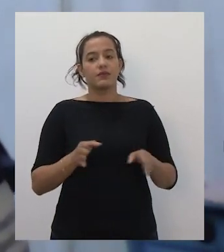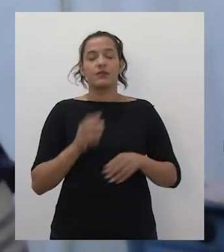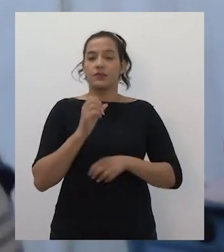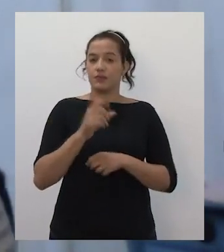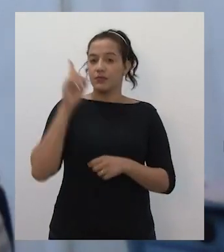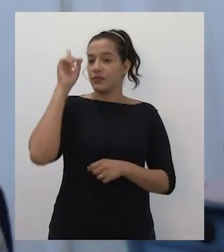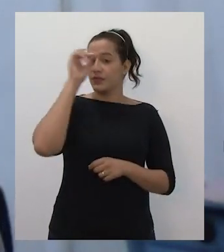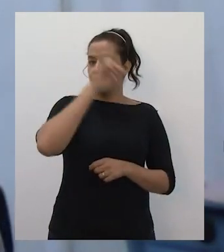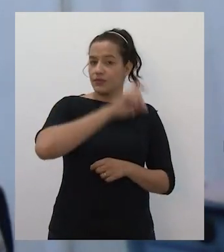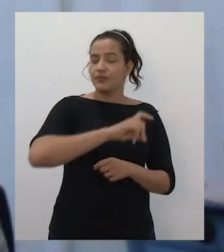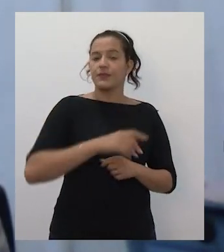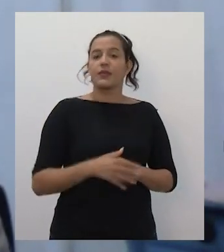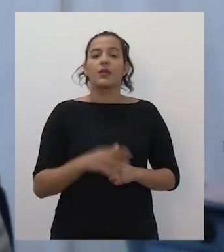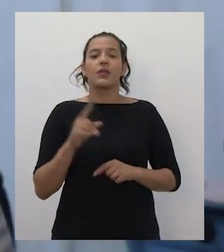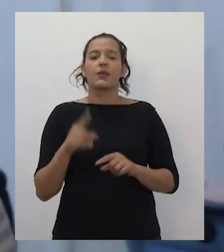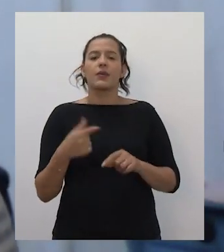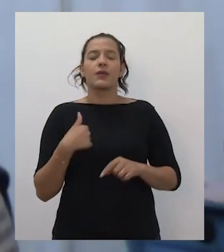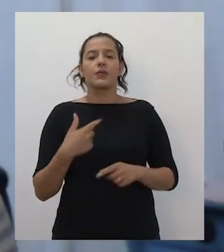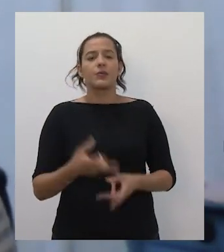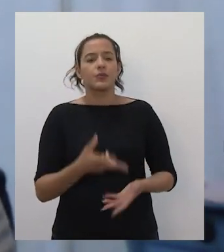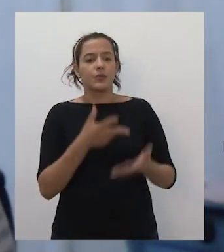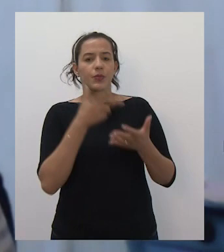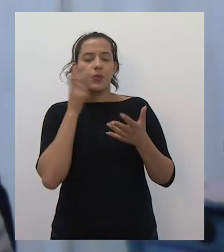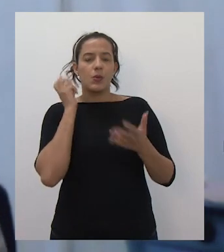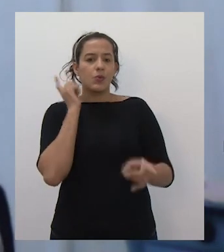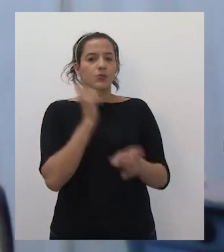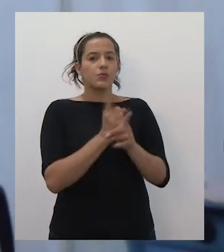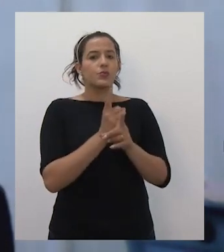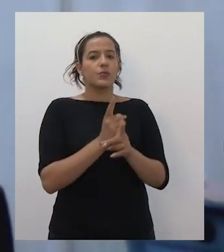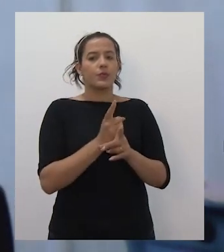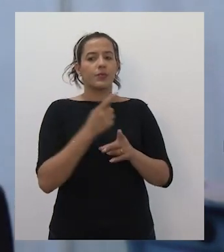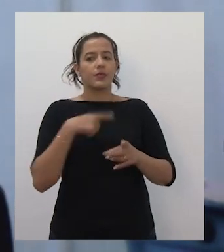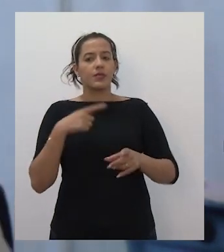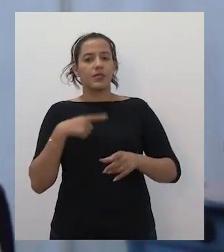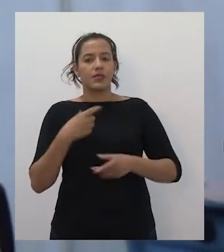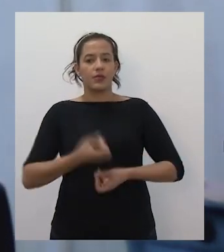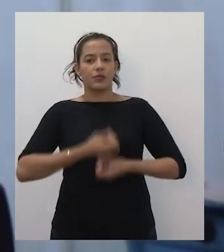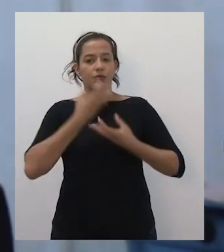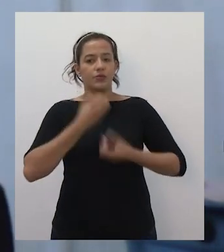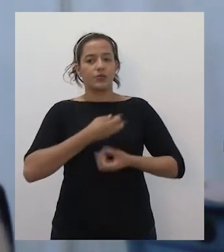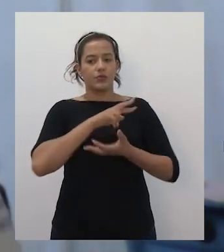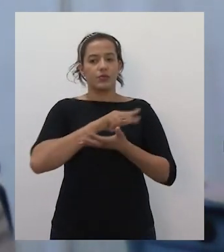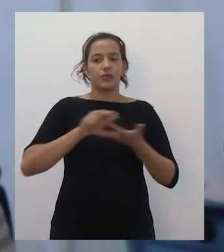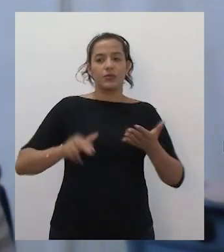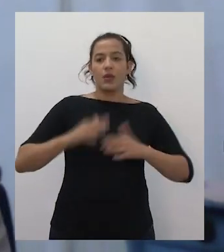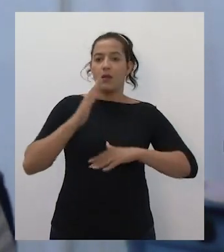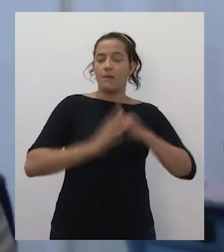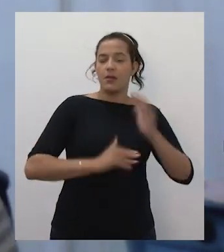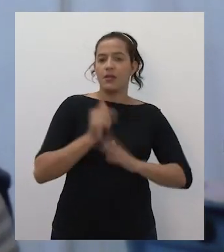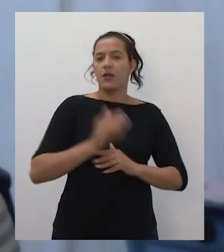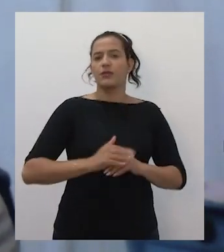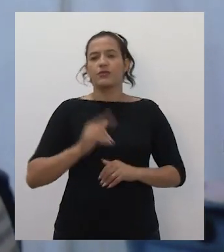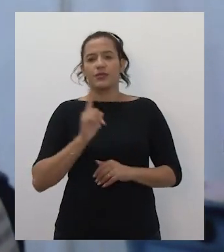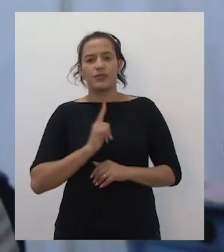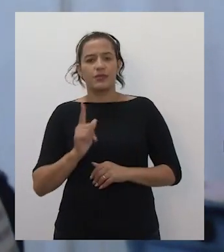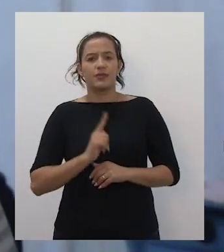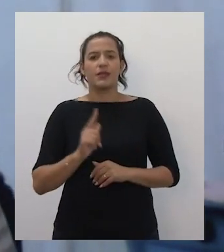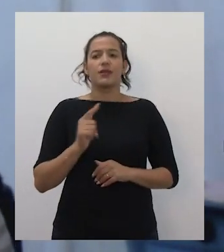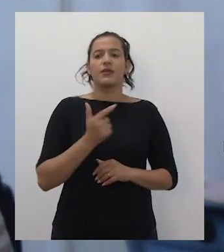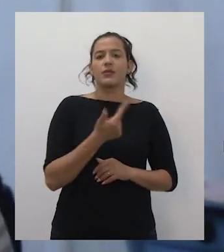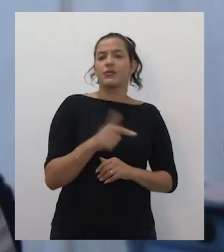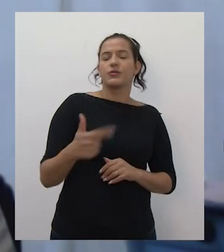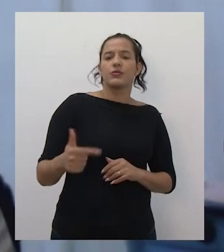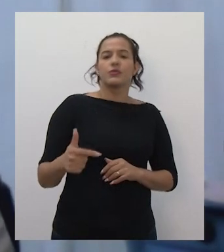eu descobri que eu tenho competências e habilidades que eu nem imaginava que eu tinha ou que eu podia